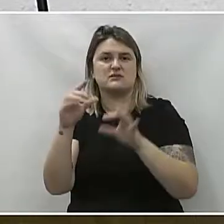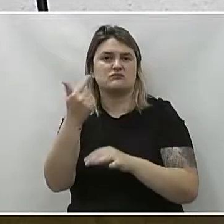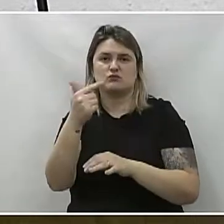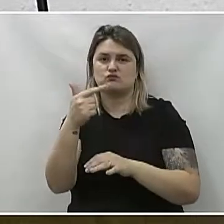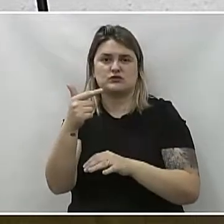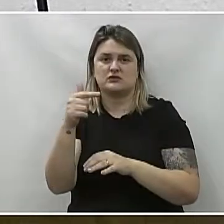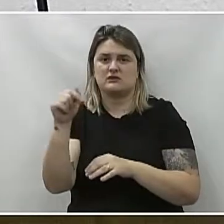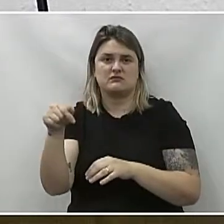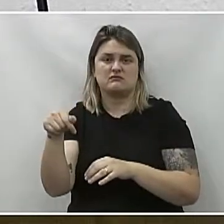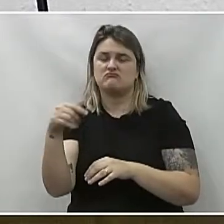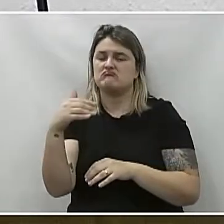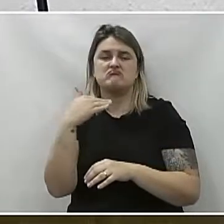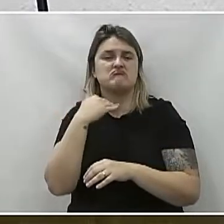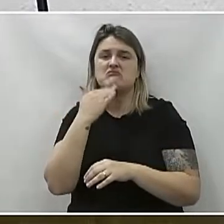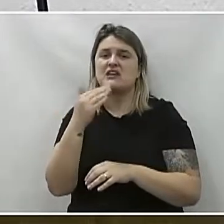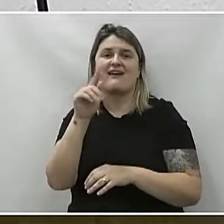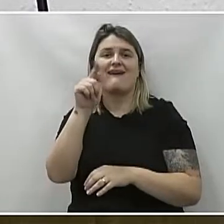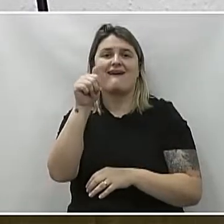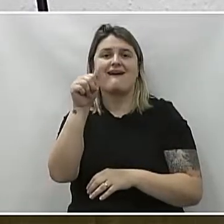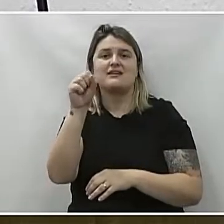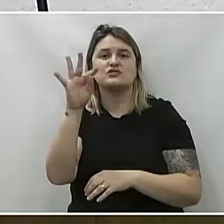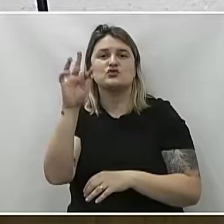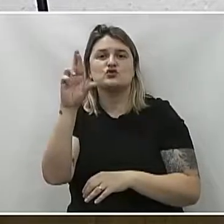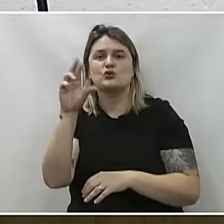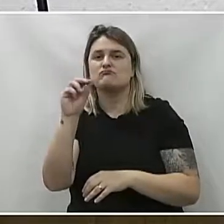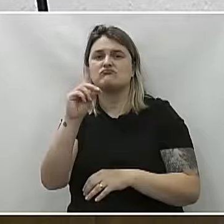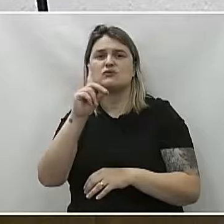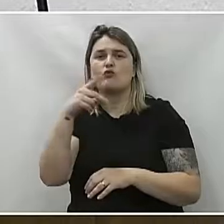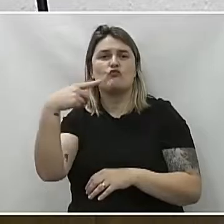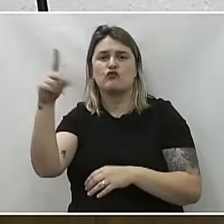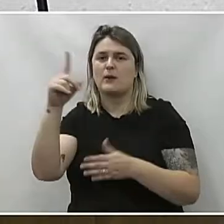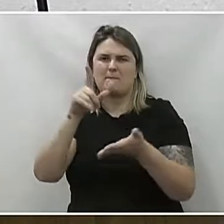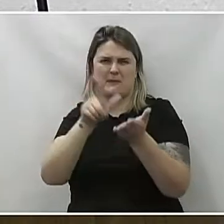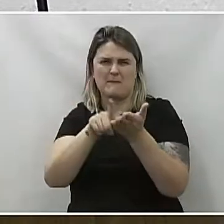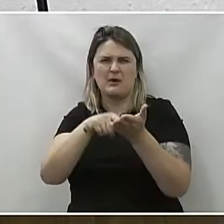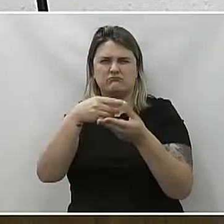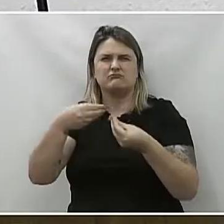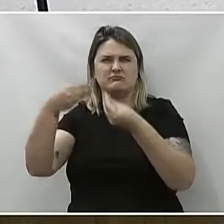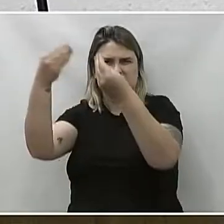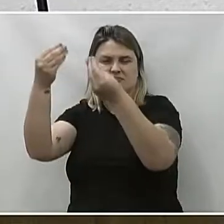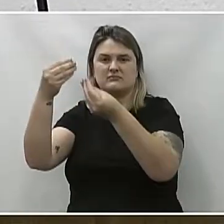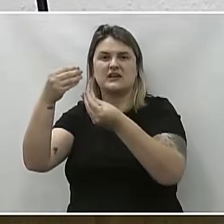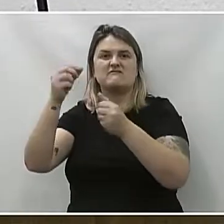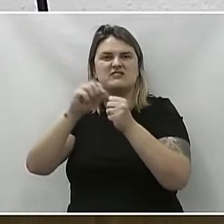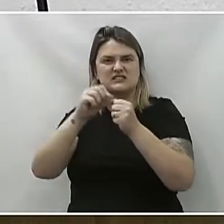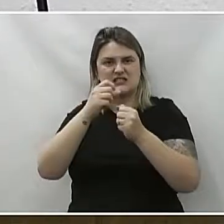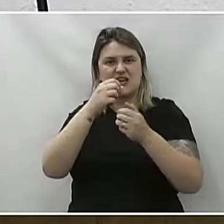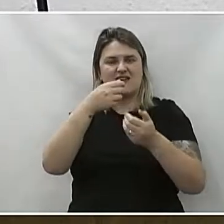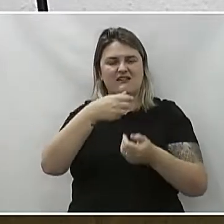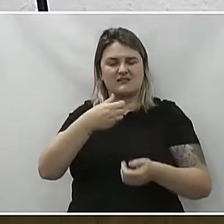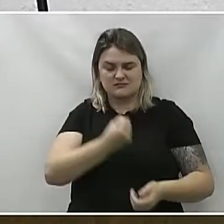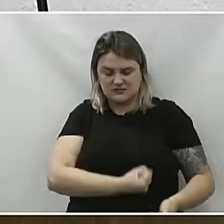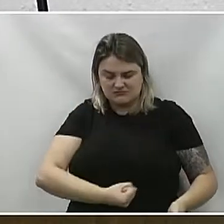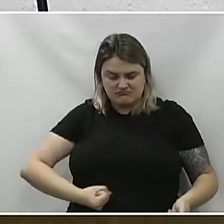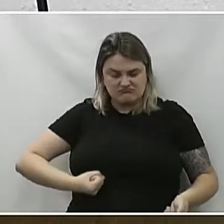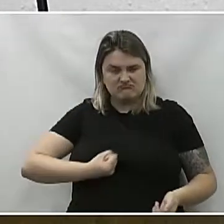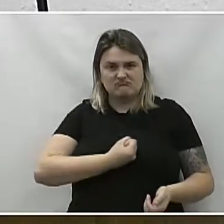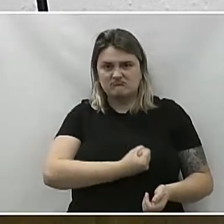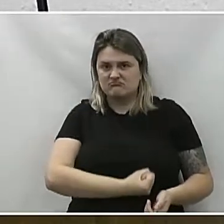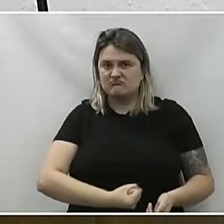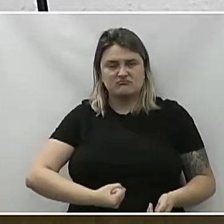aqui no município. Nenhum gastro. Ele não foi encaminhado. Exames de imagem aqui no município é